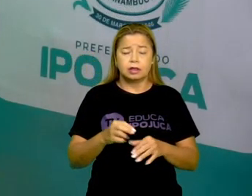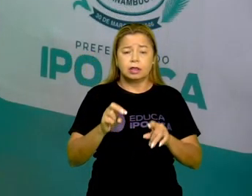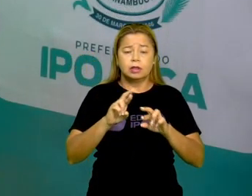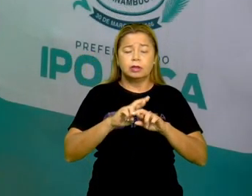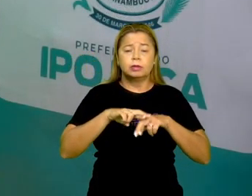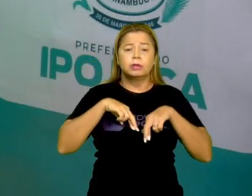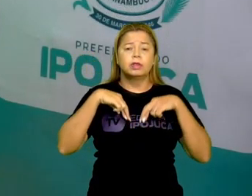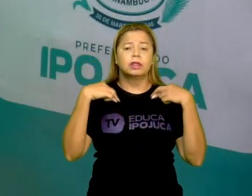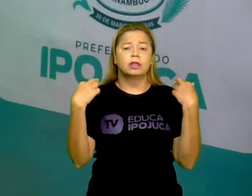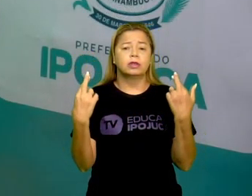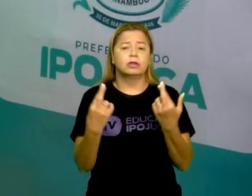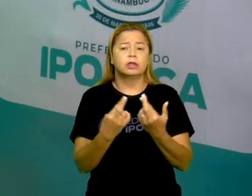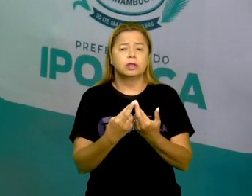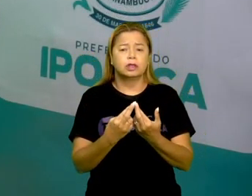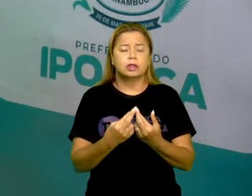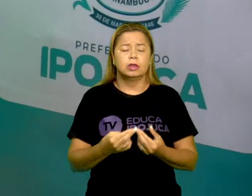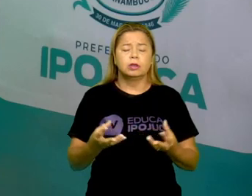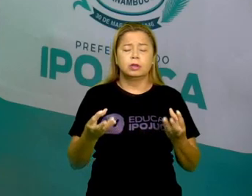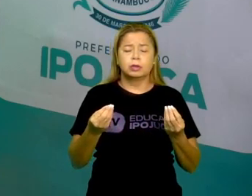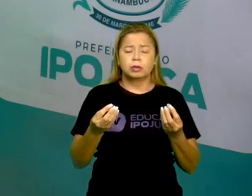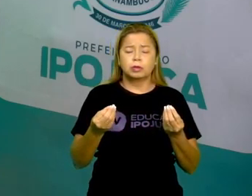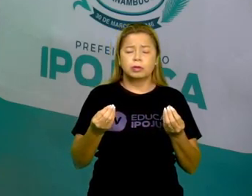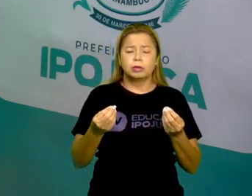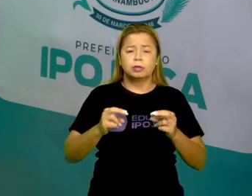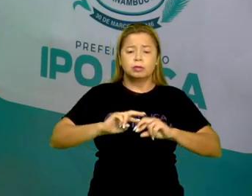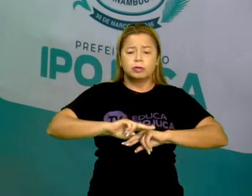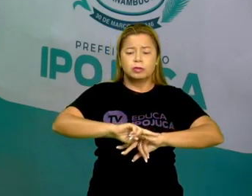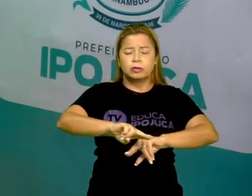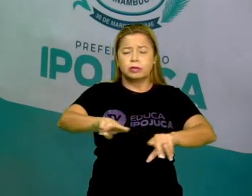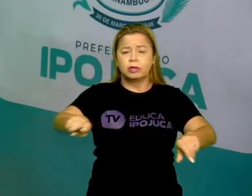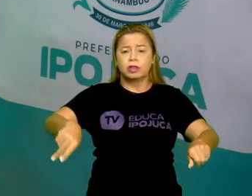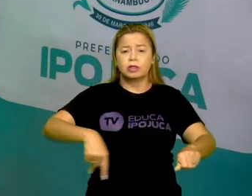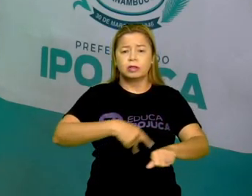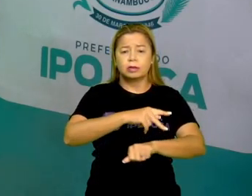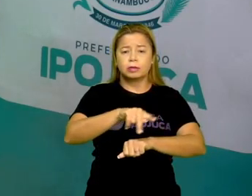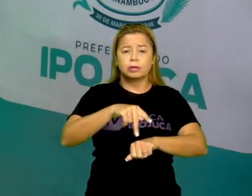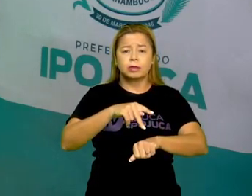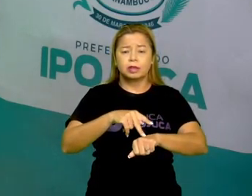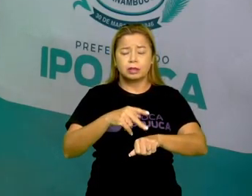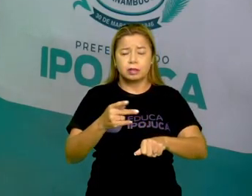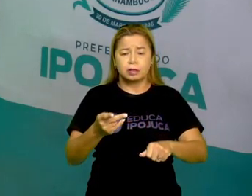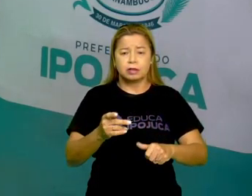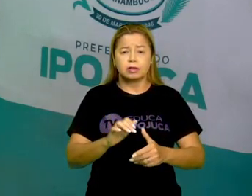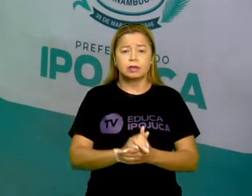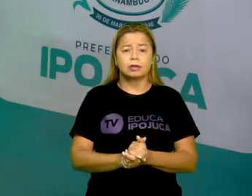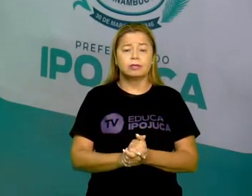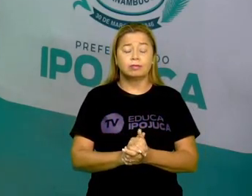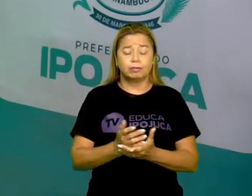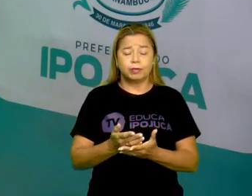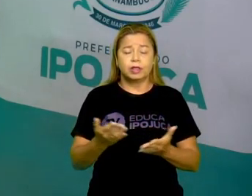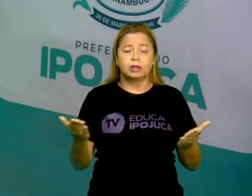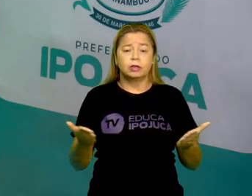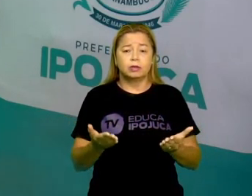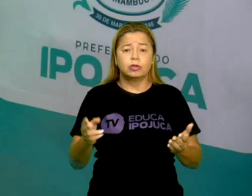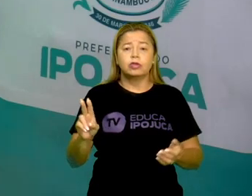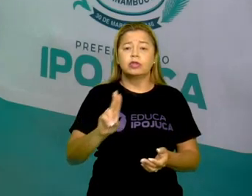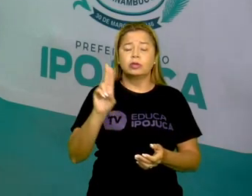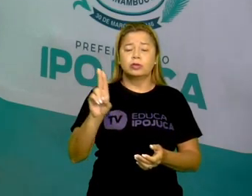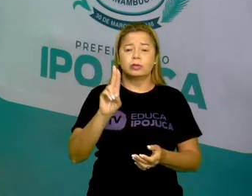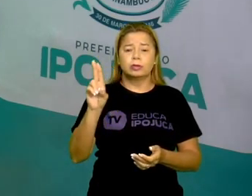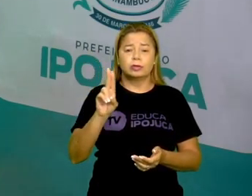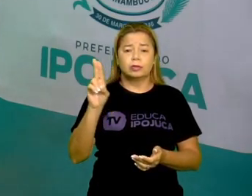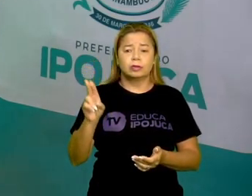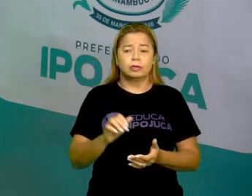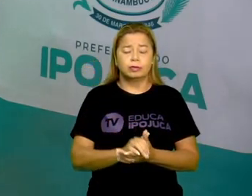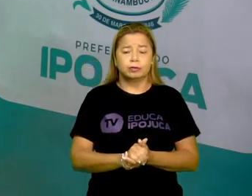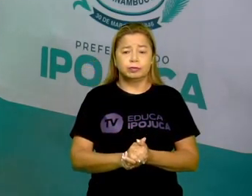vários países do mundo. E essa é sim a unidade padrão que é utilizada.